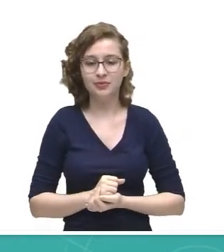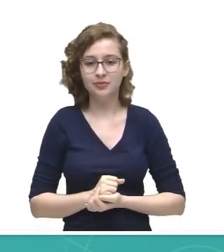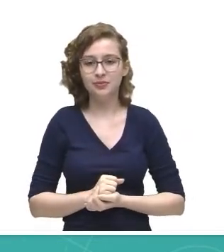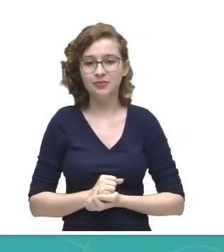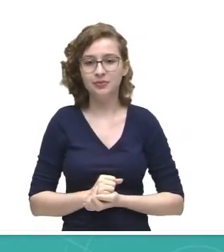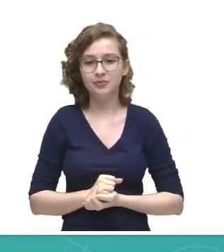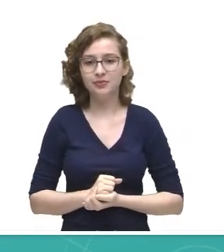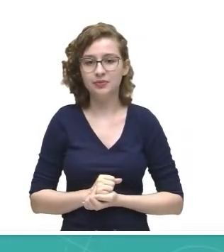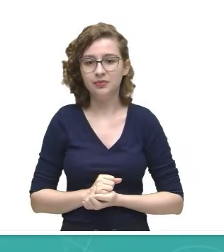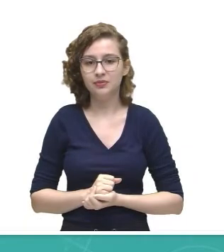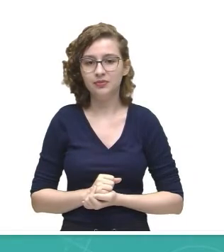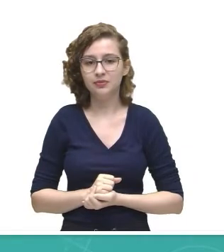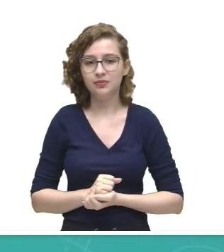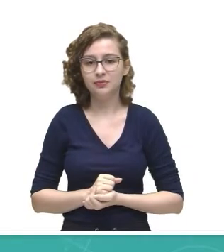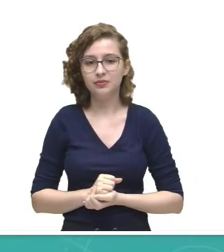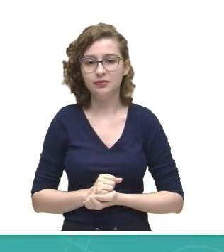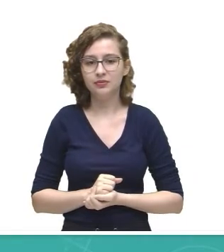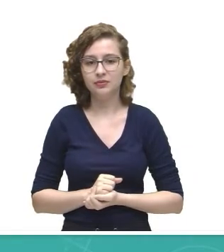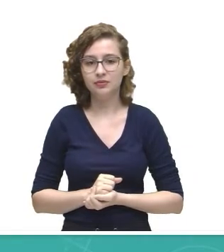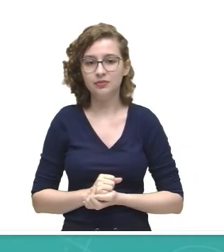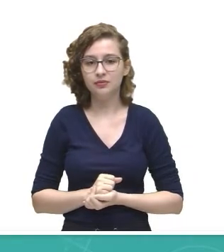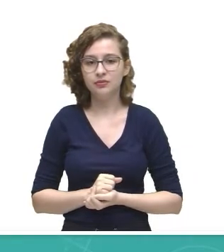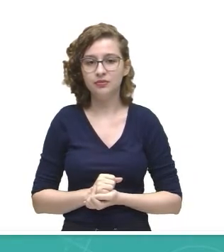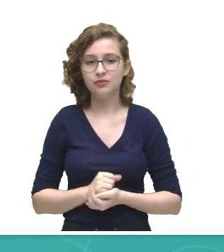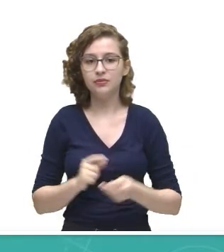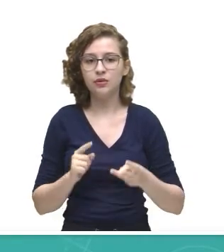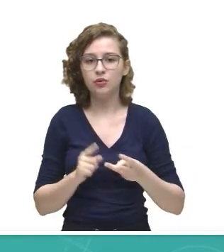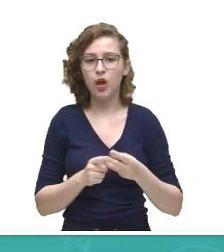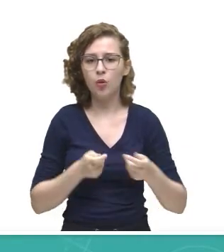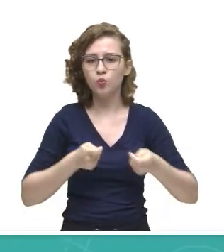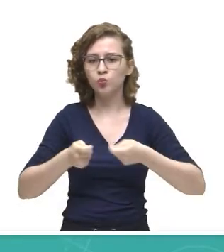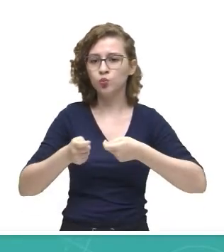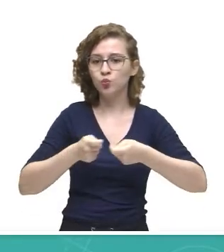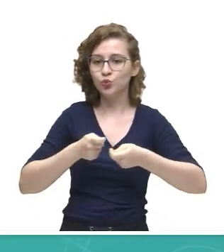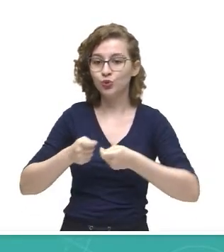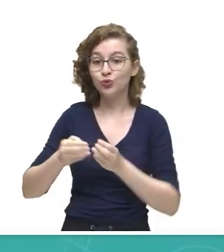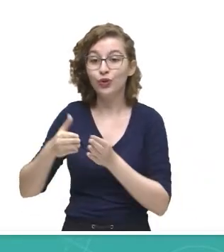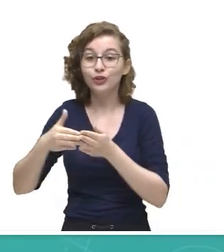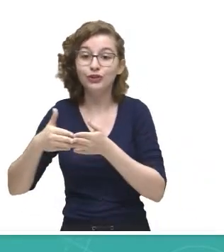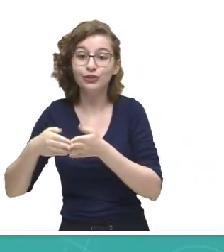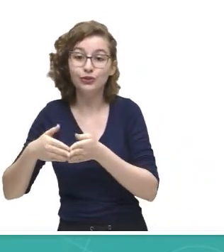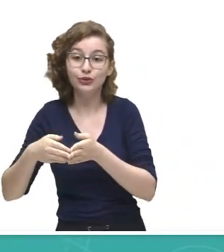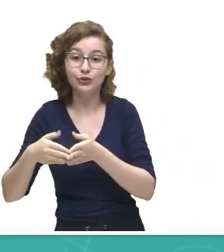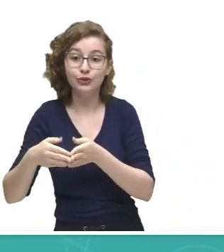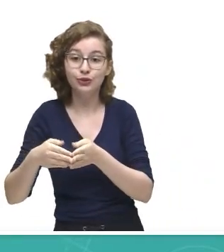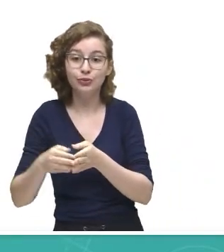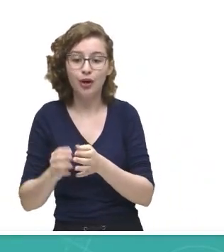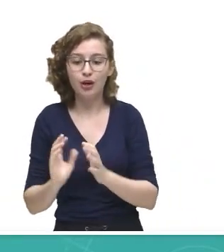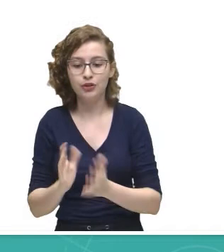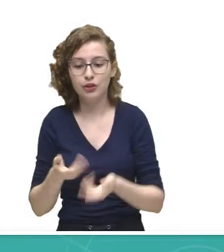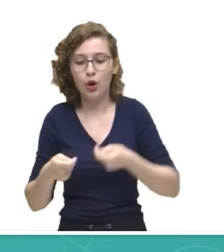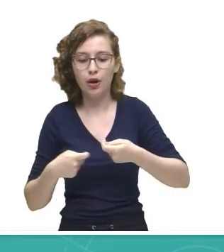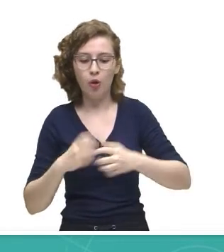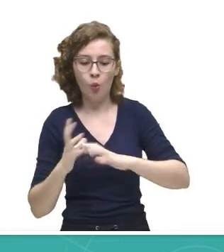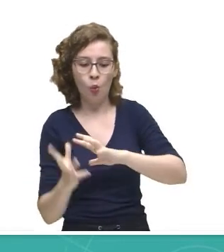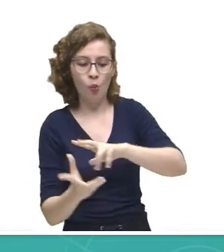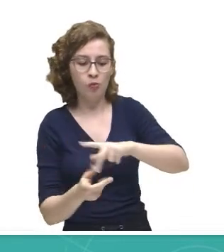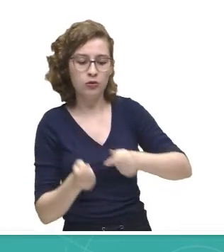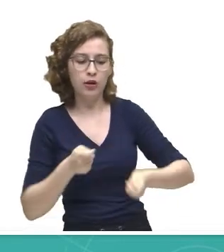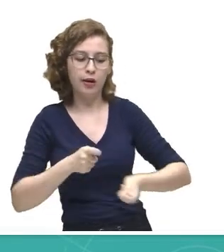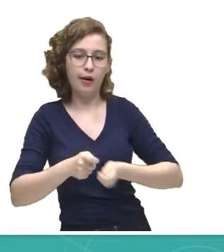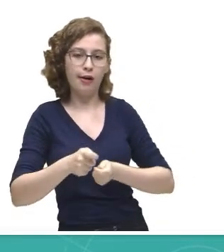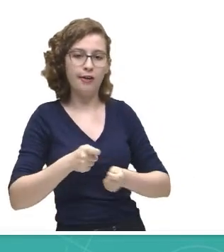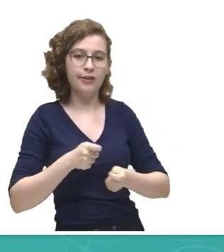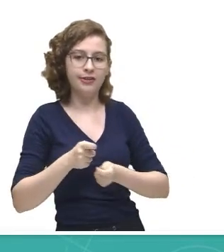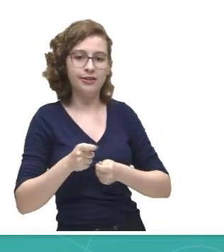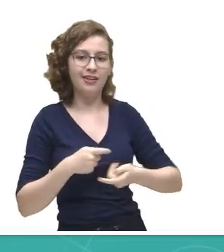Vamos continuar vendo os pontos. O domínio do transporte marítimo. Consequentemente, esse transporte